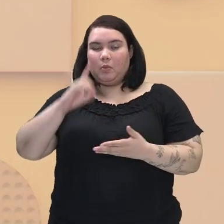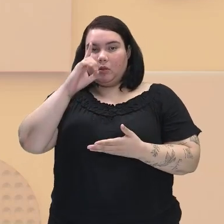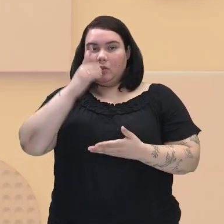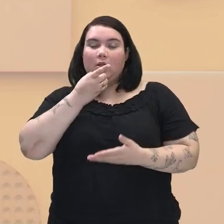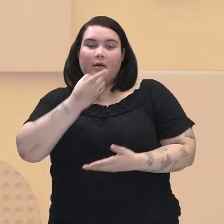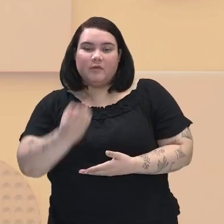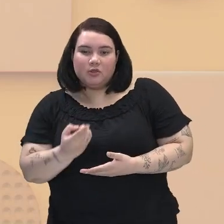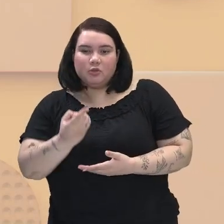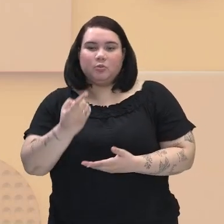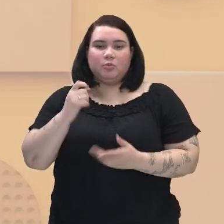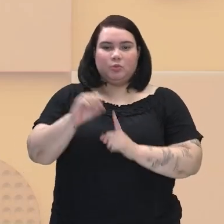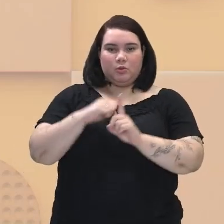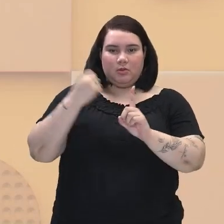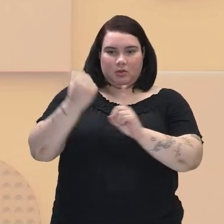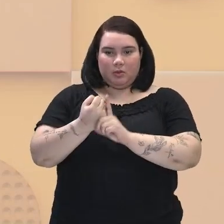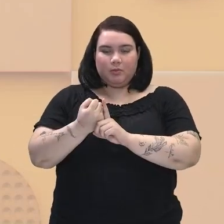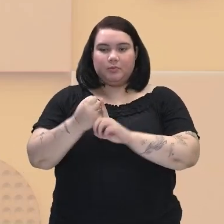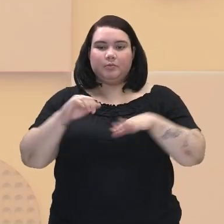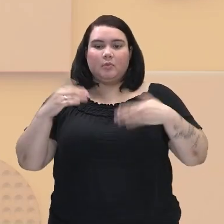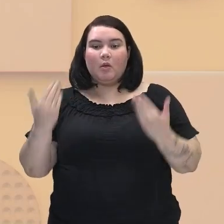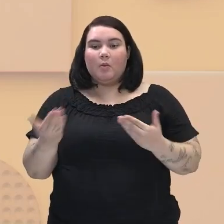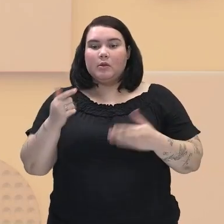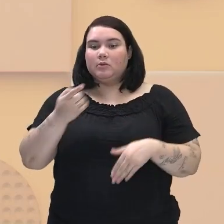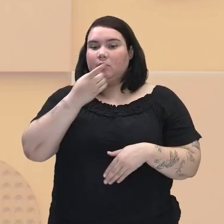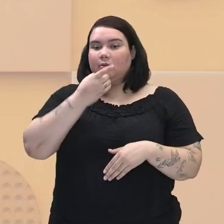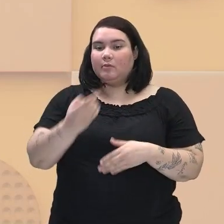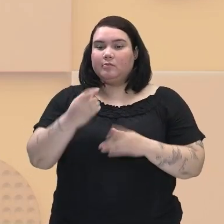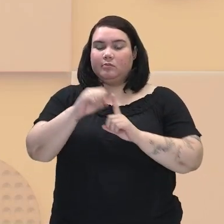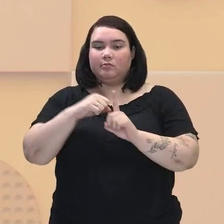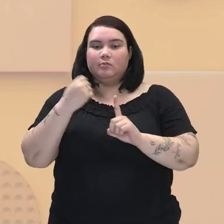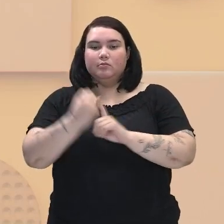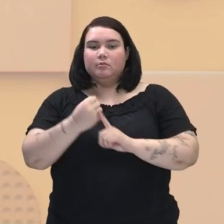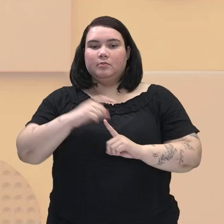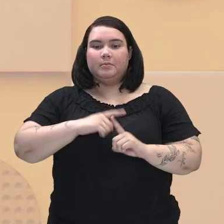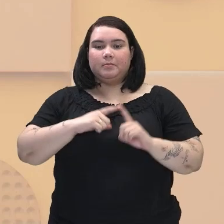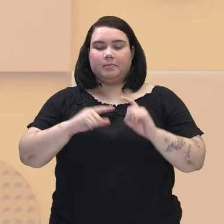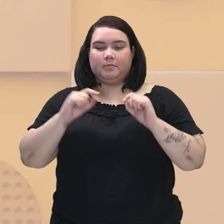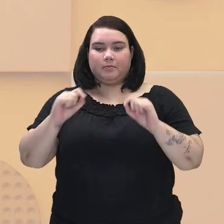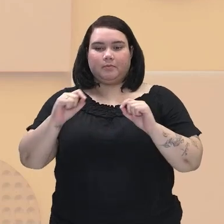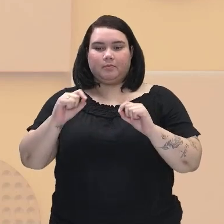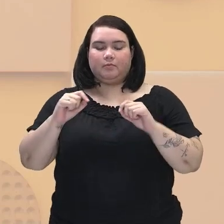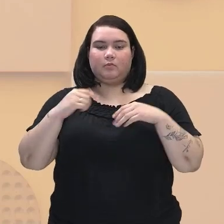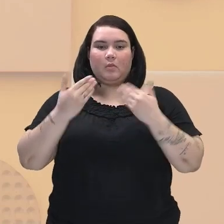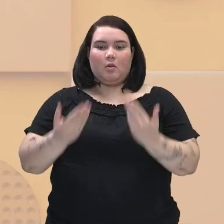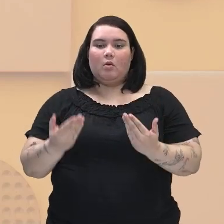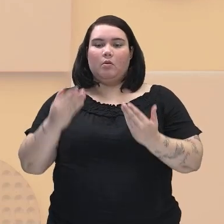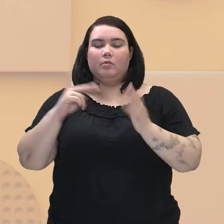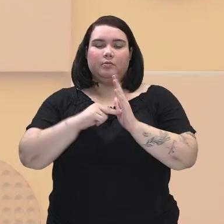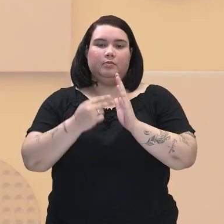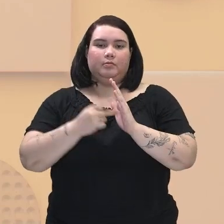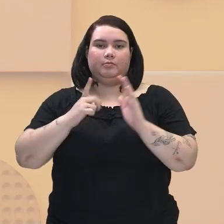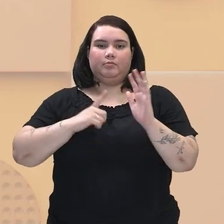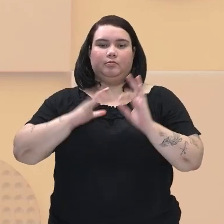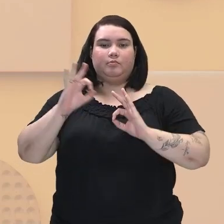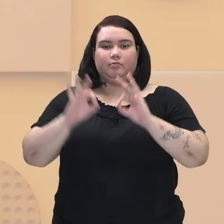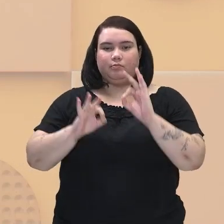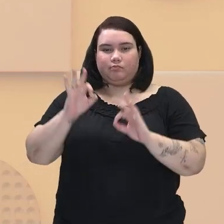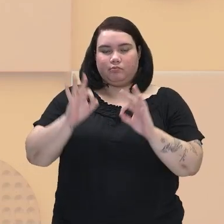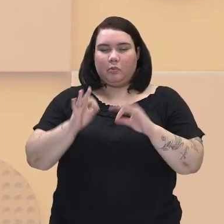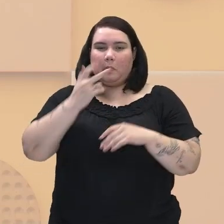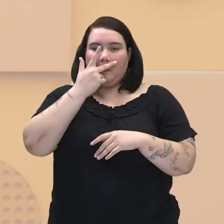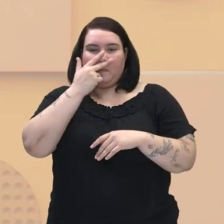social, que, segundo o darwinismo social, nós temos aí uma certa organização feita